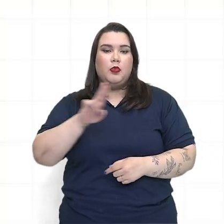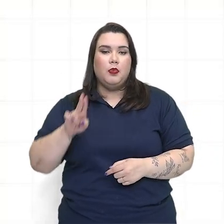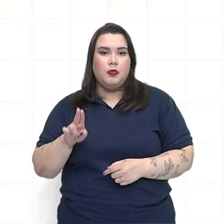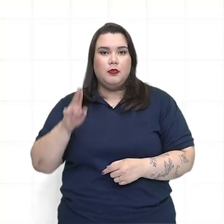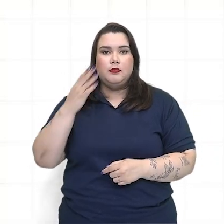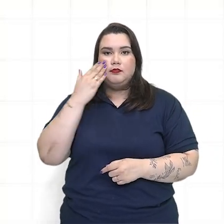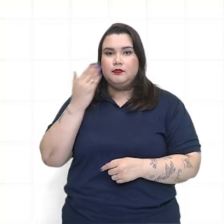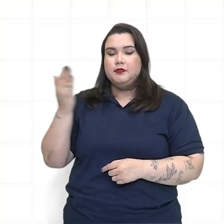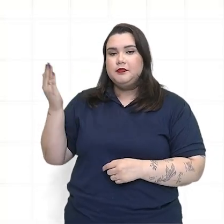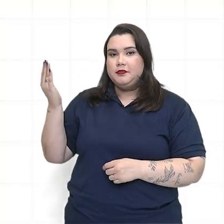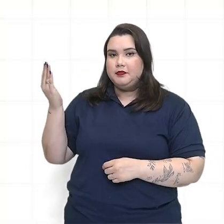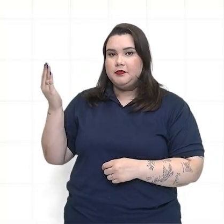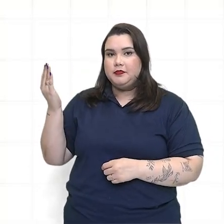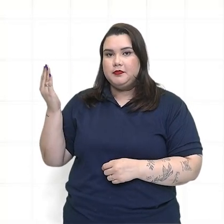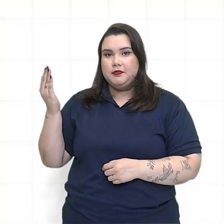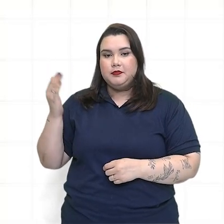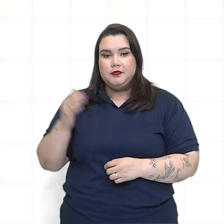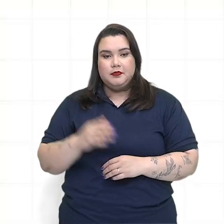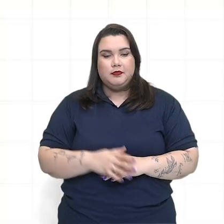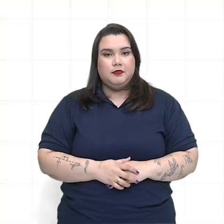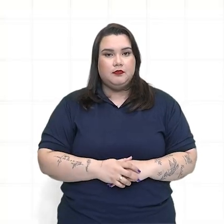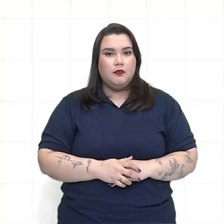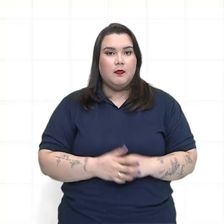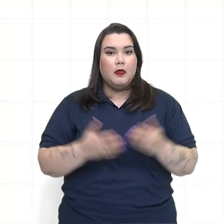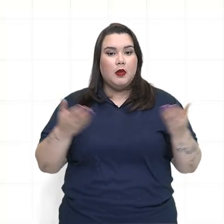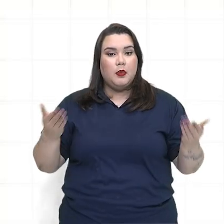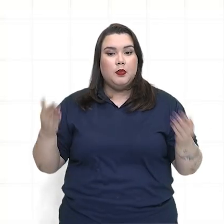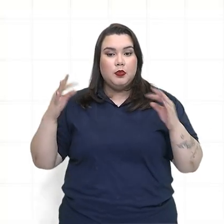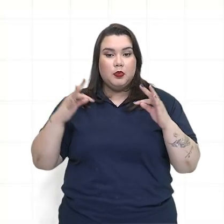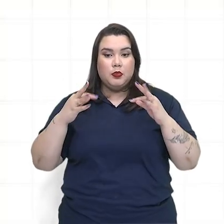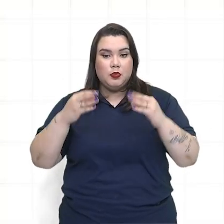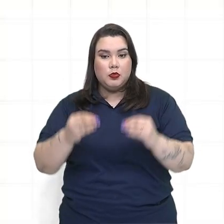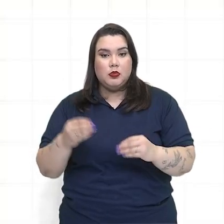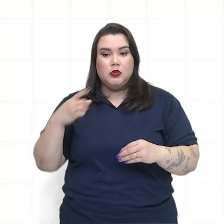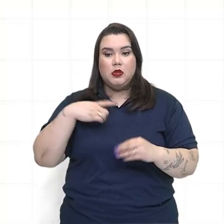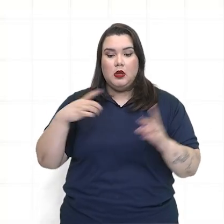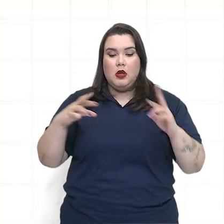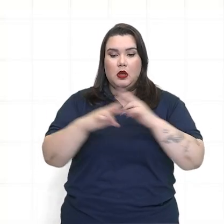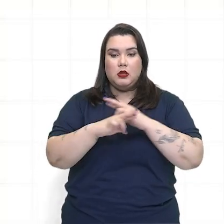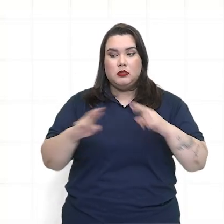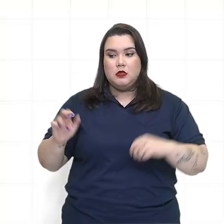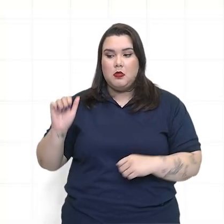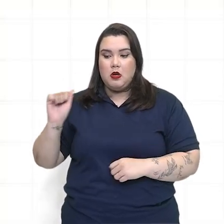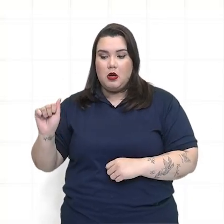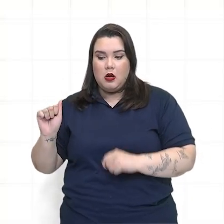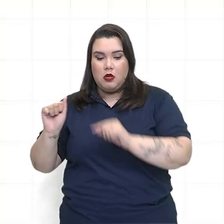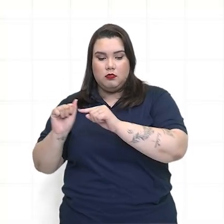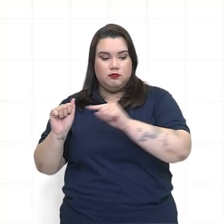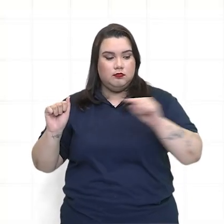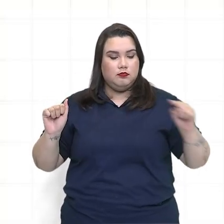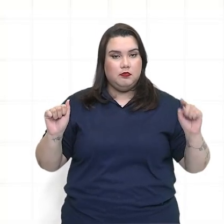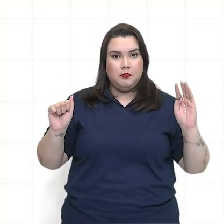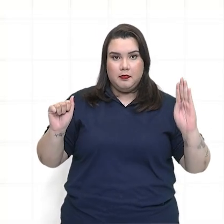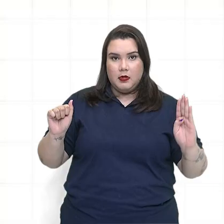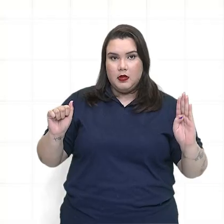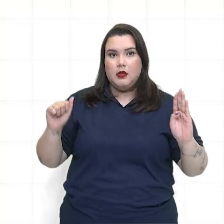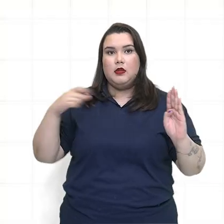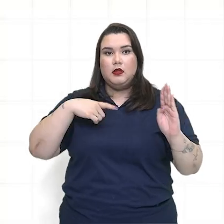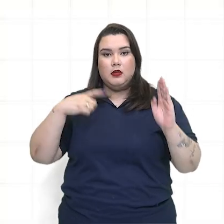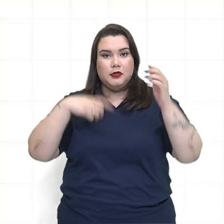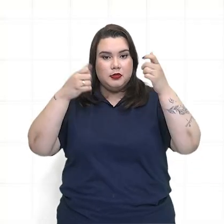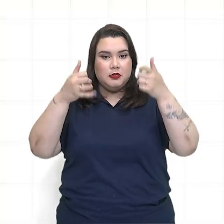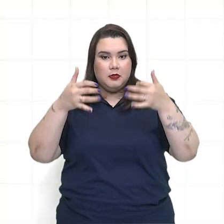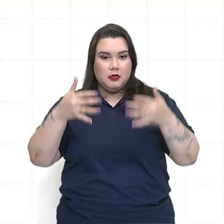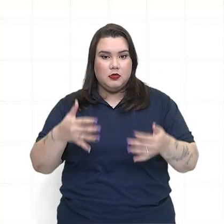conjunto finito de pontos. Então, tudo que está entre A e B é denominado exatamente como